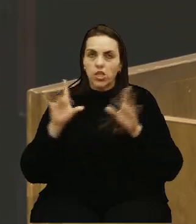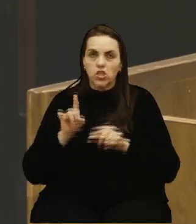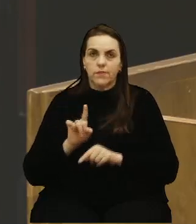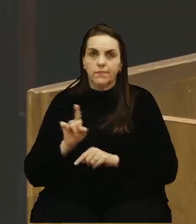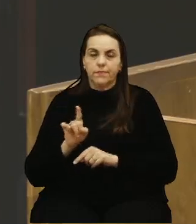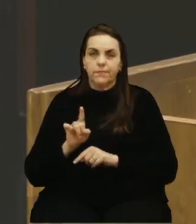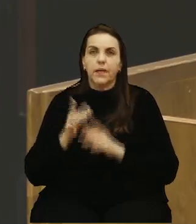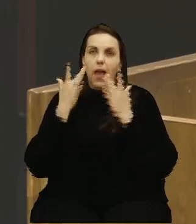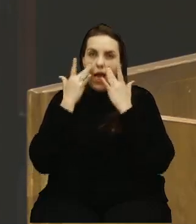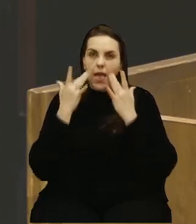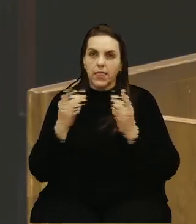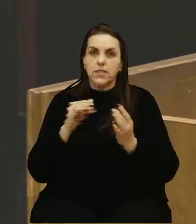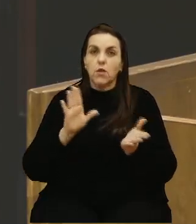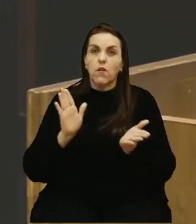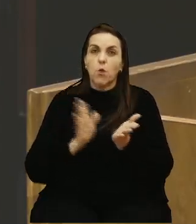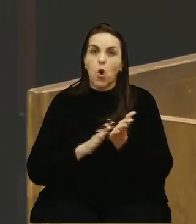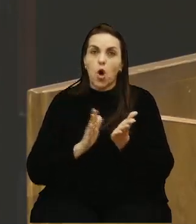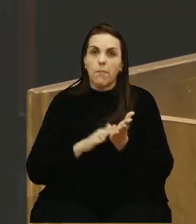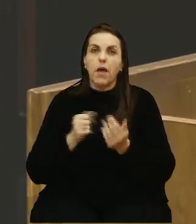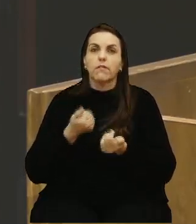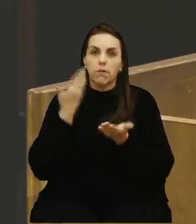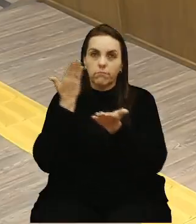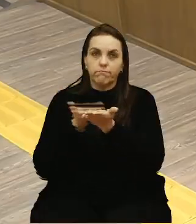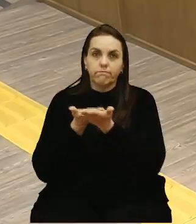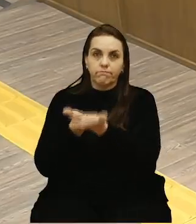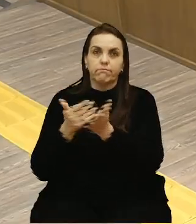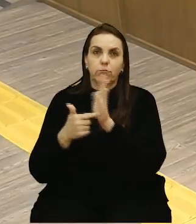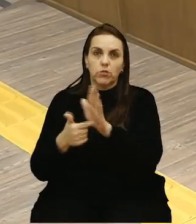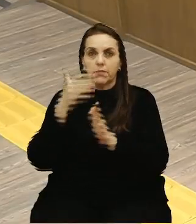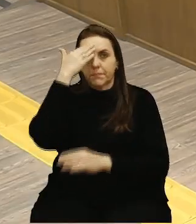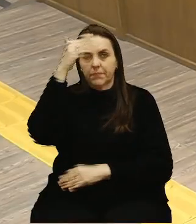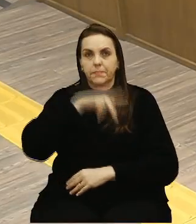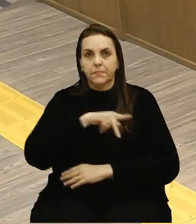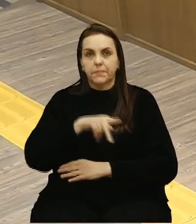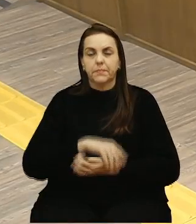estamos atentos, vamos cobrar e vamos trazer. Obrigado, presidente. Obrigado. Em declaração de líder.